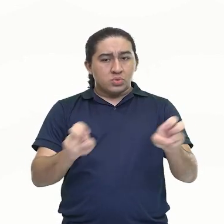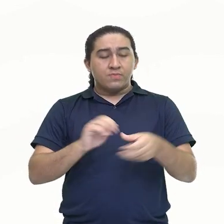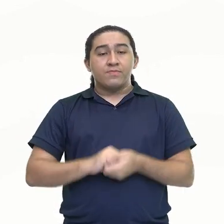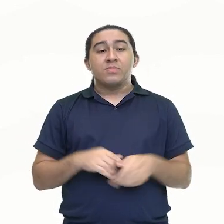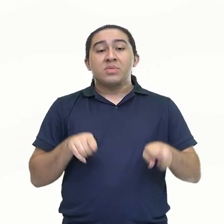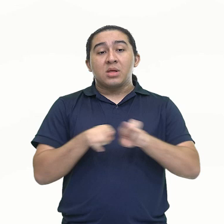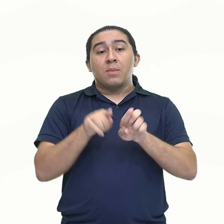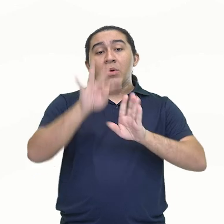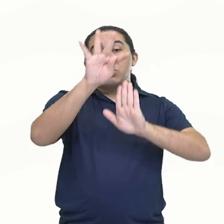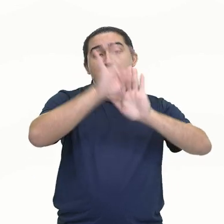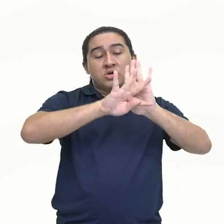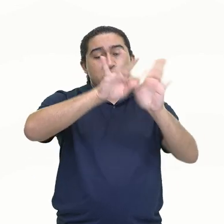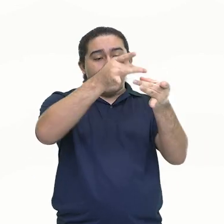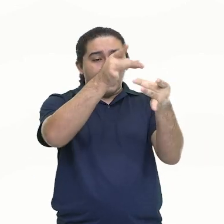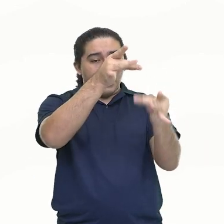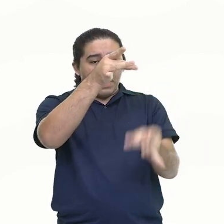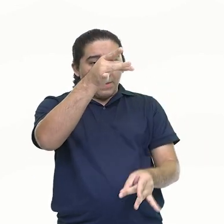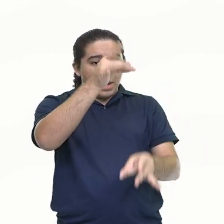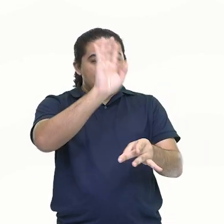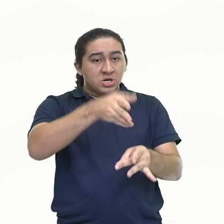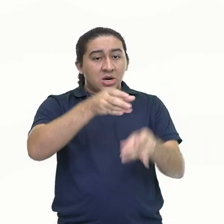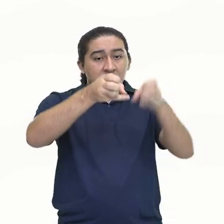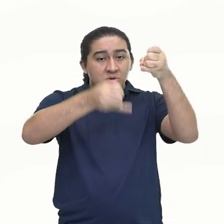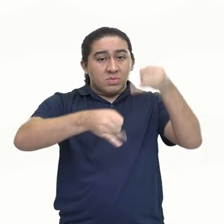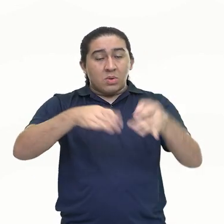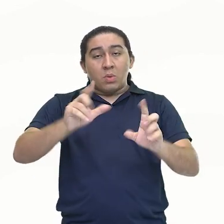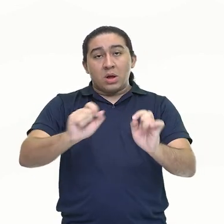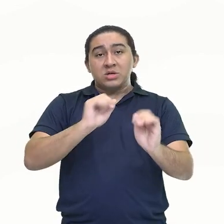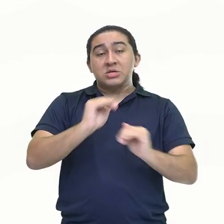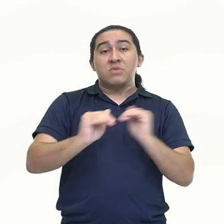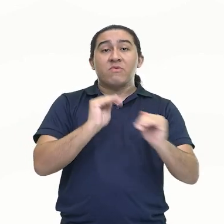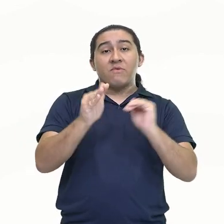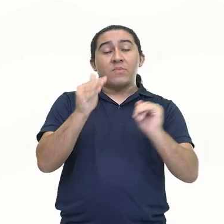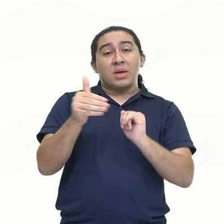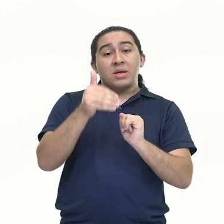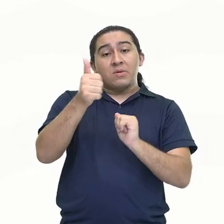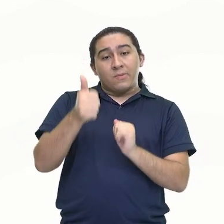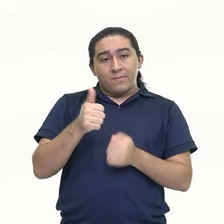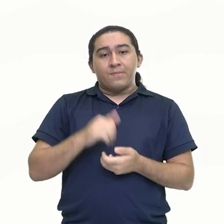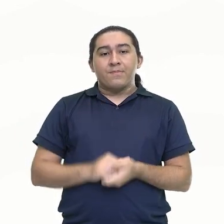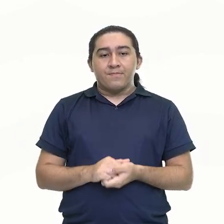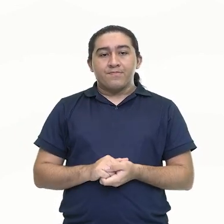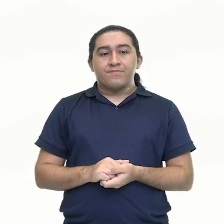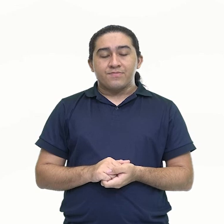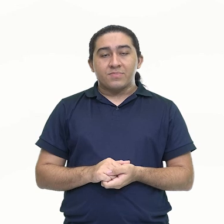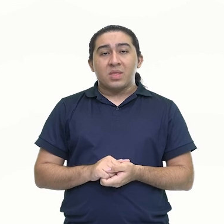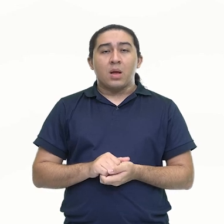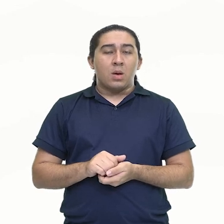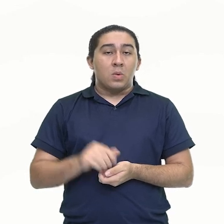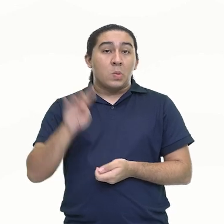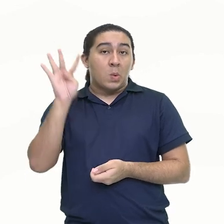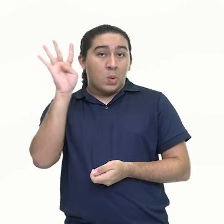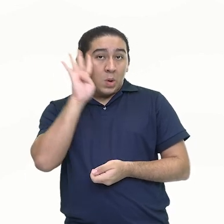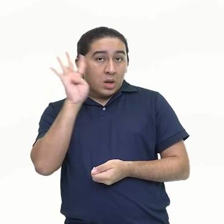do texto já vai, né, desenvolver melhor. Na